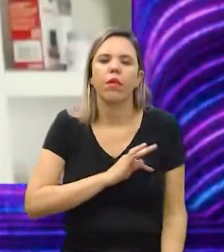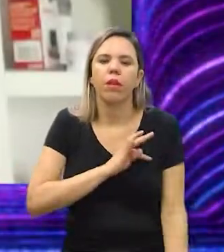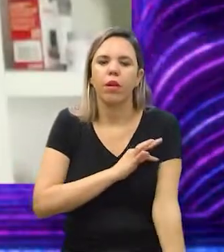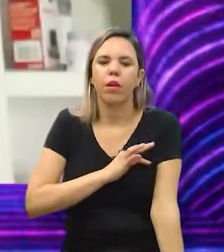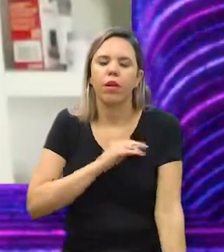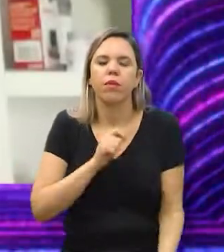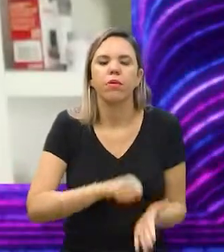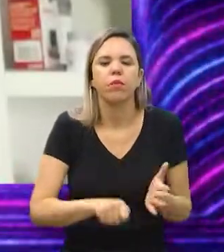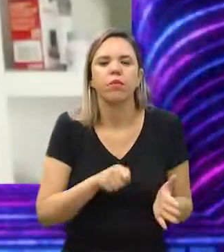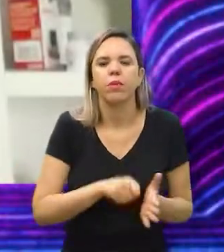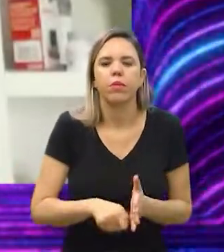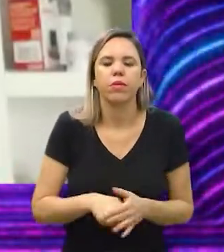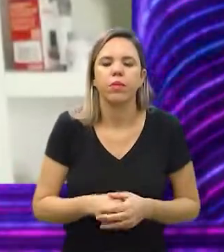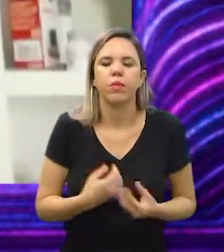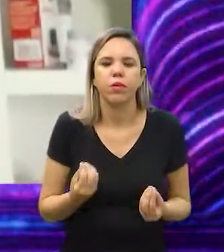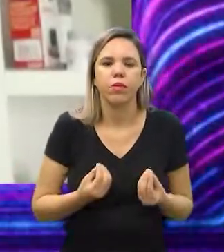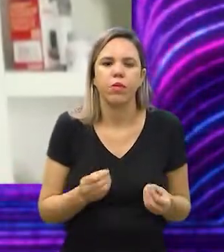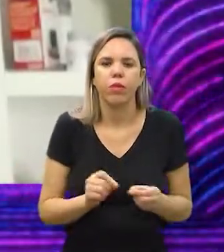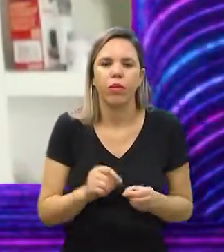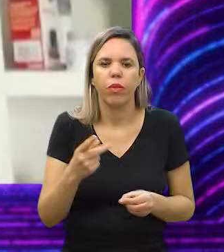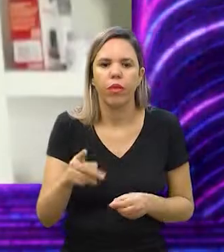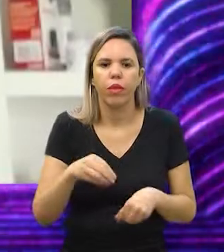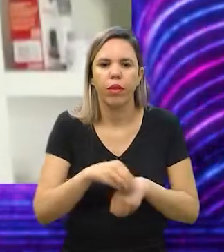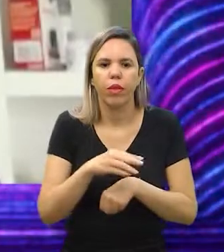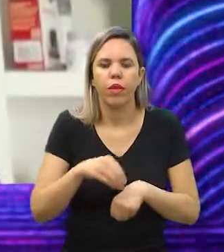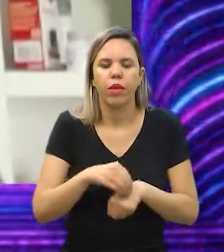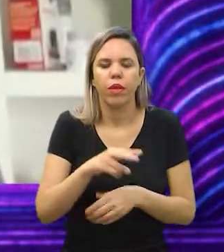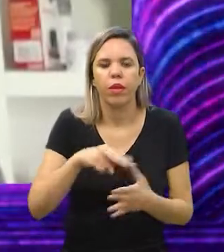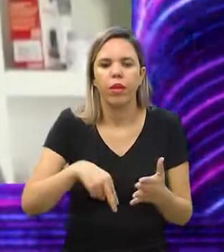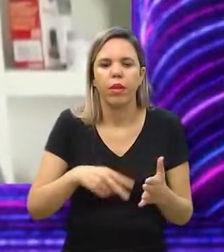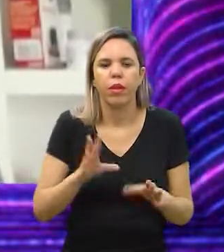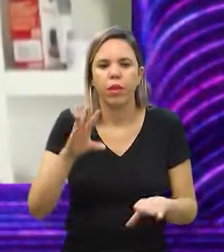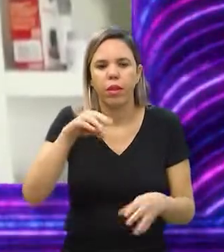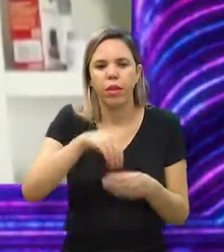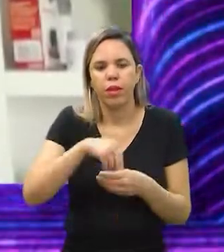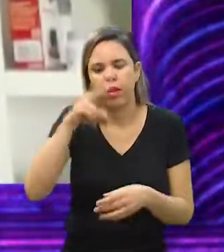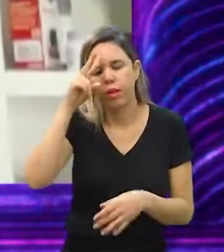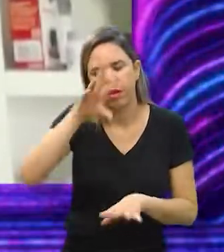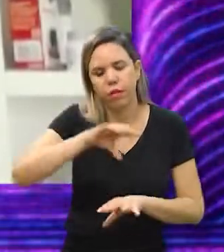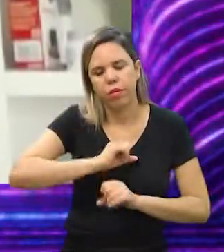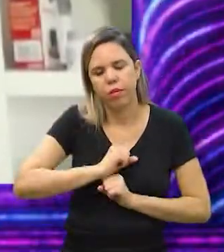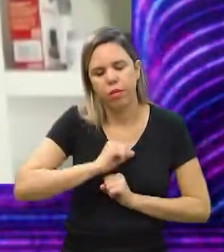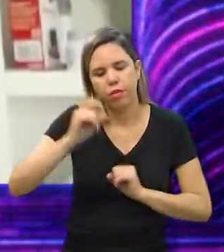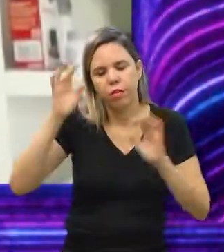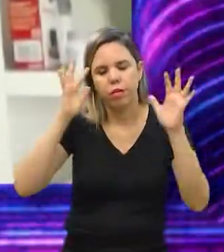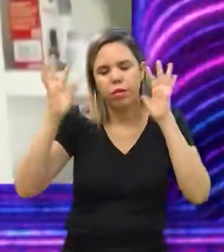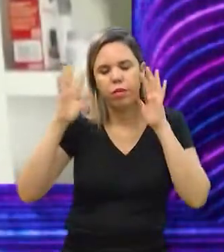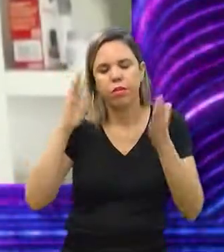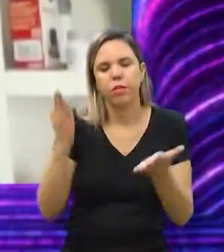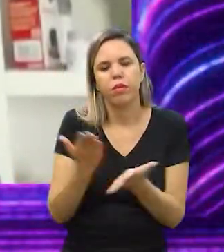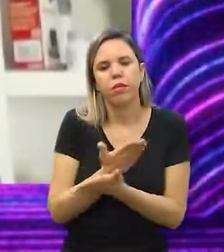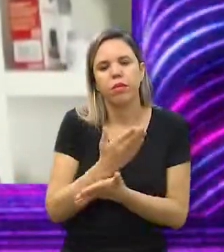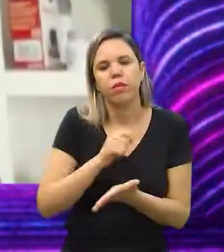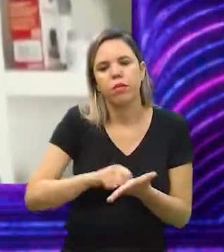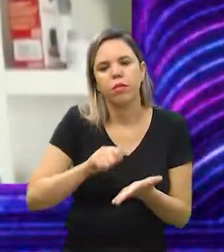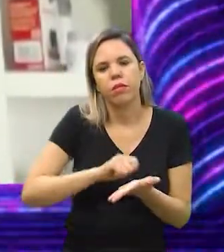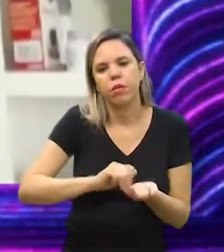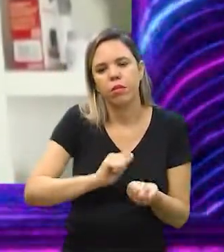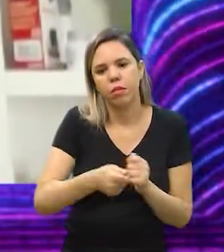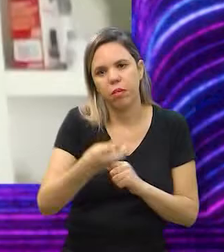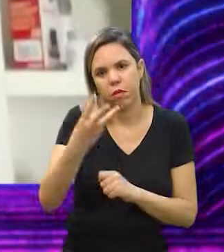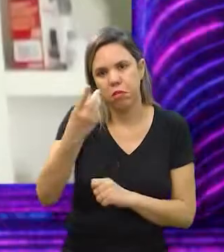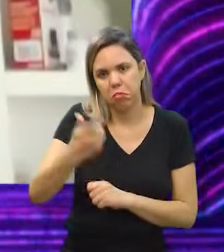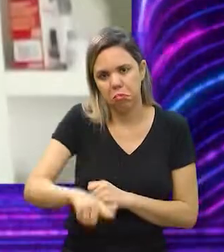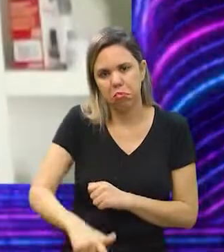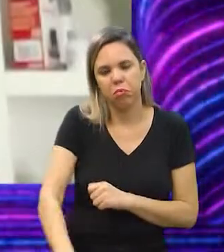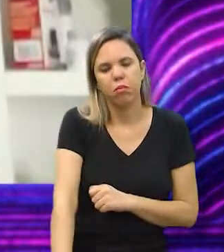de escrita, de como fazer você trazer o leitor para dentro da história. Então, esse livro ele foi reescrito 3